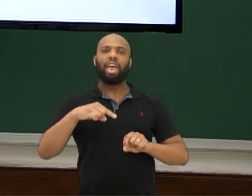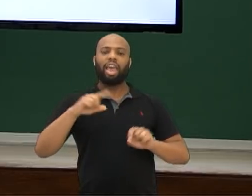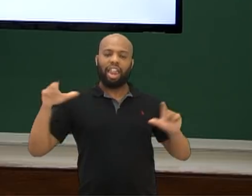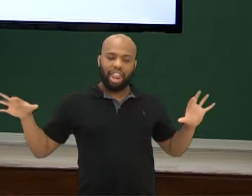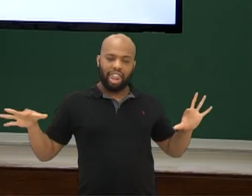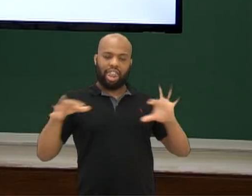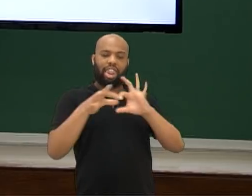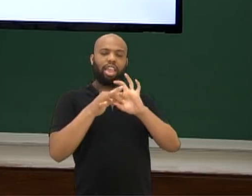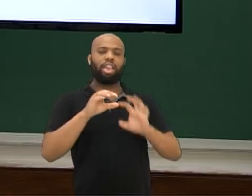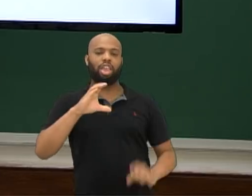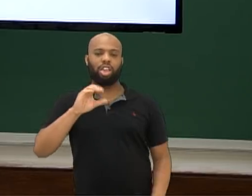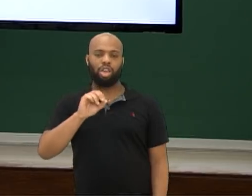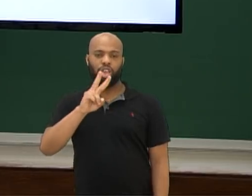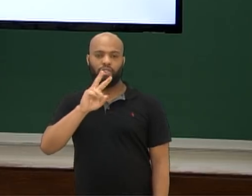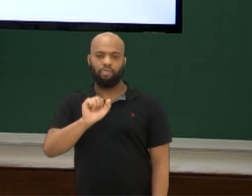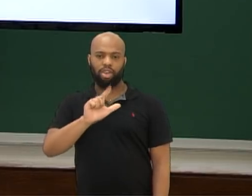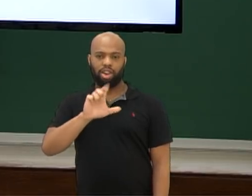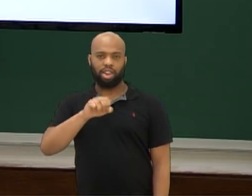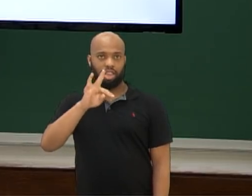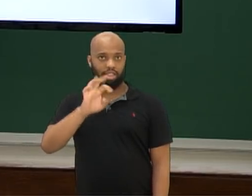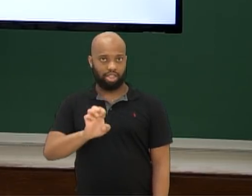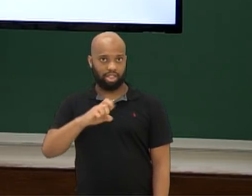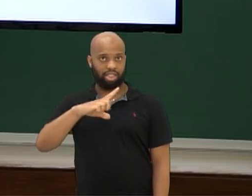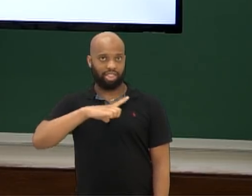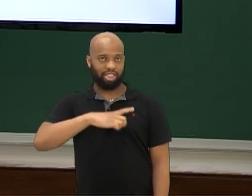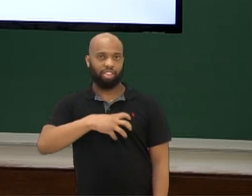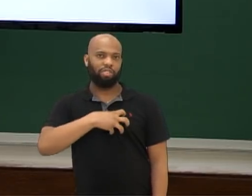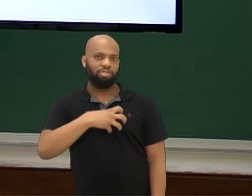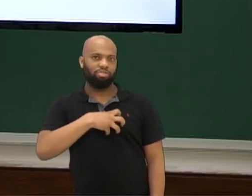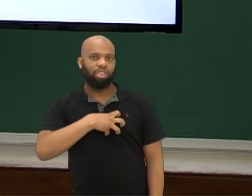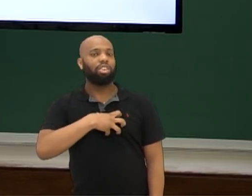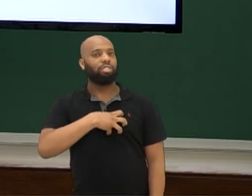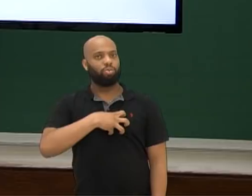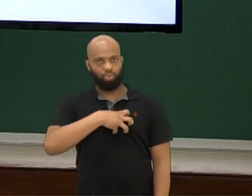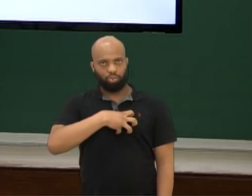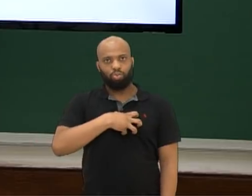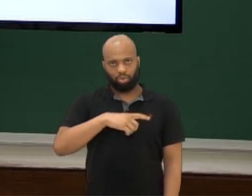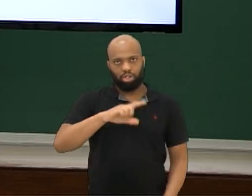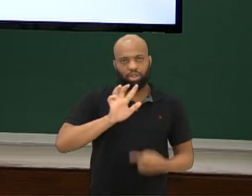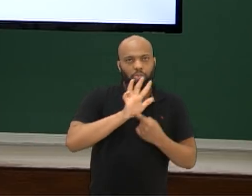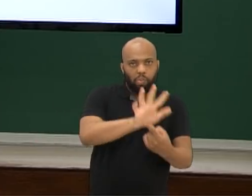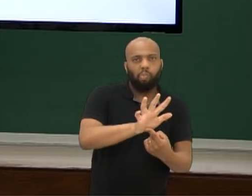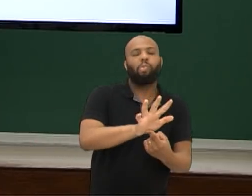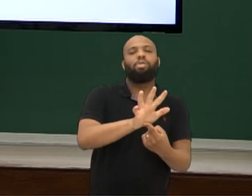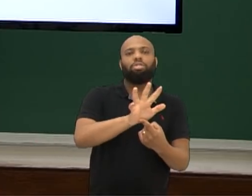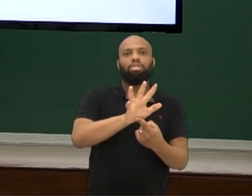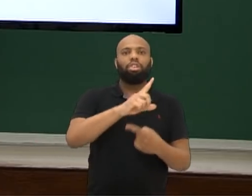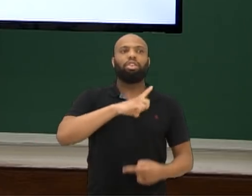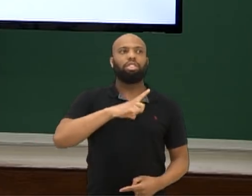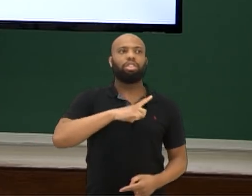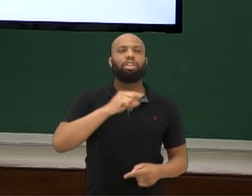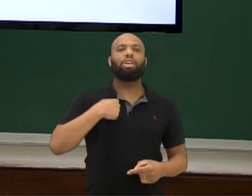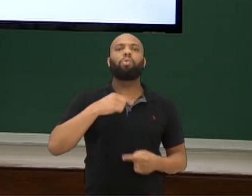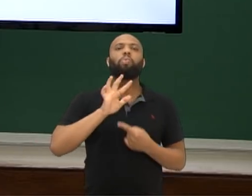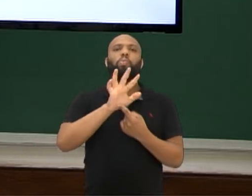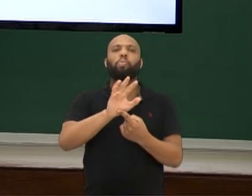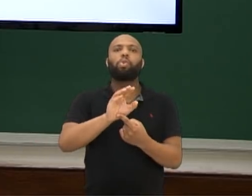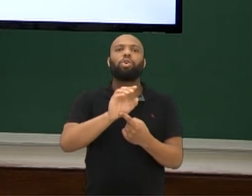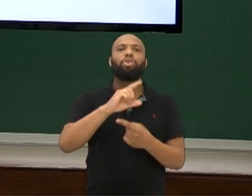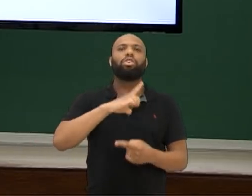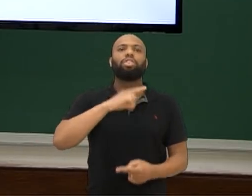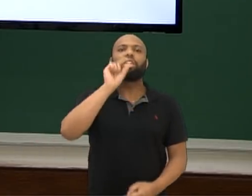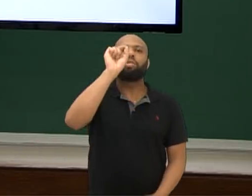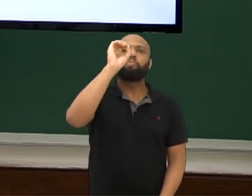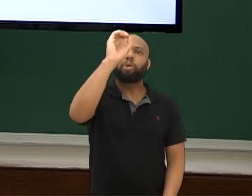covalentes, né? A fórmula eletrônica ou fórmula de Lewis, certo? Aquela fórmula que eu mostro os pares